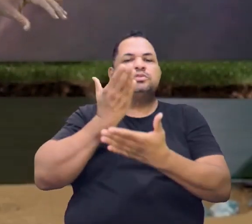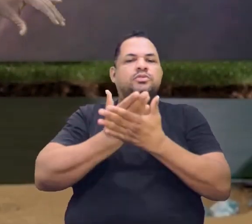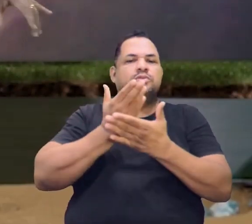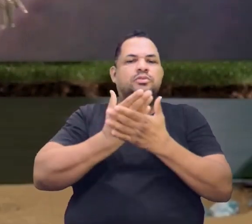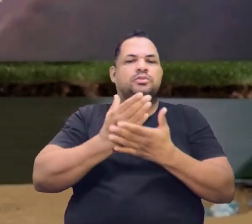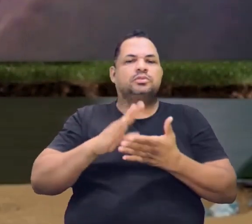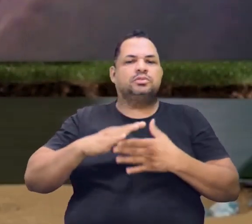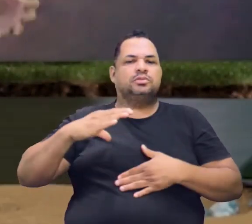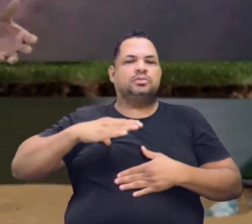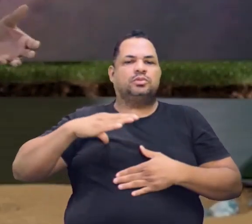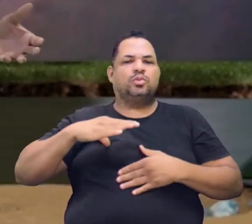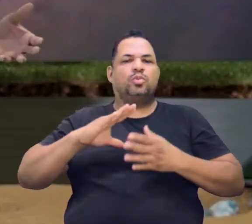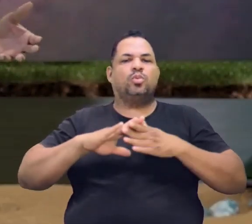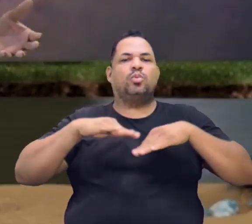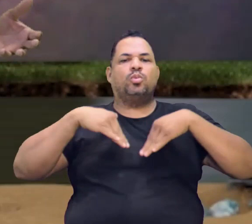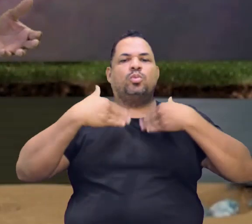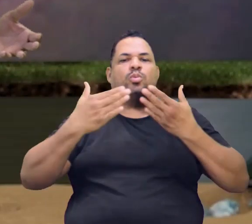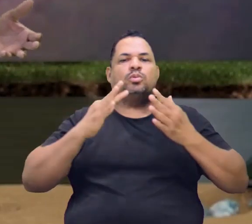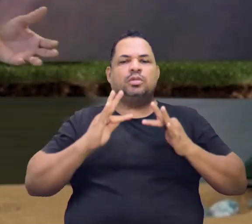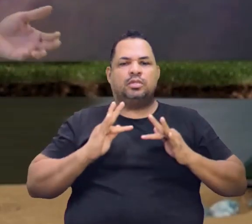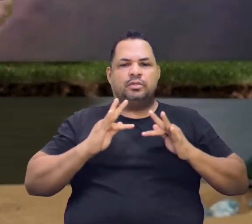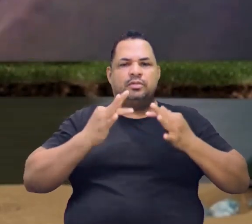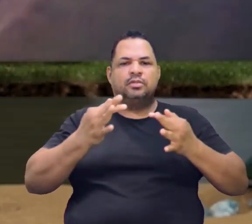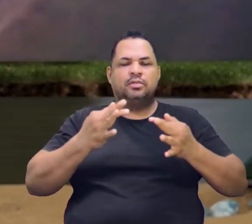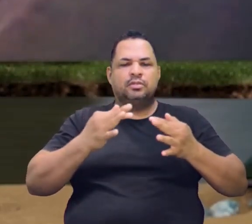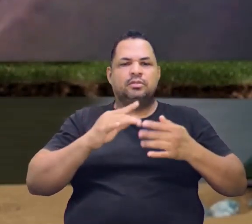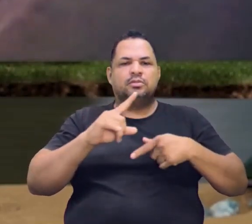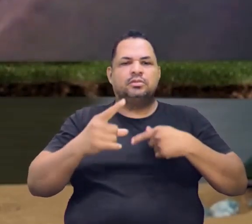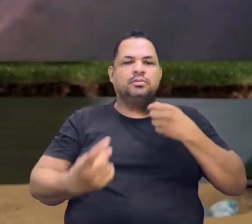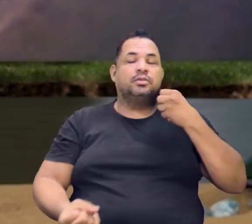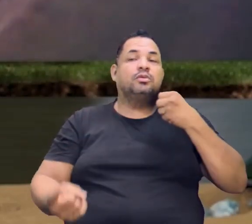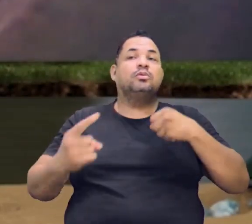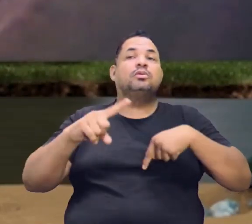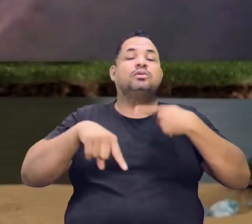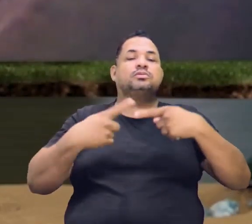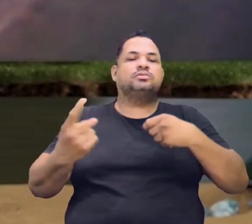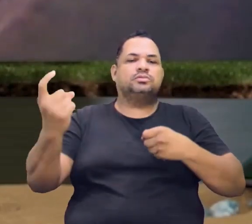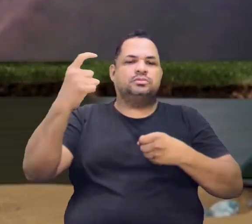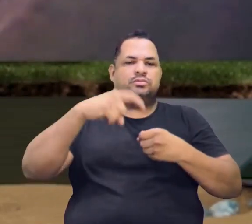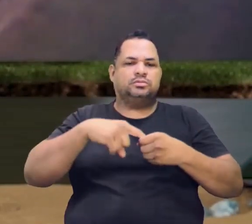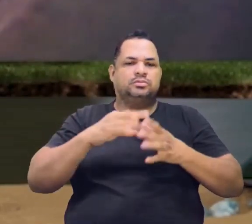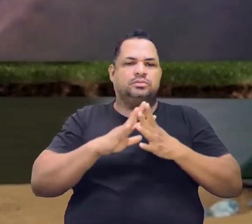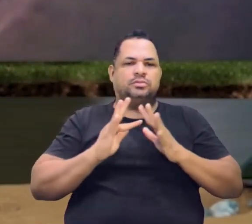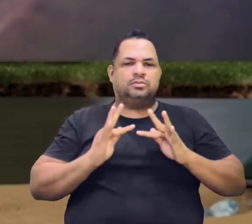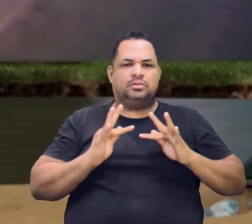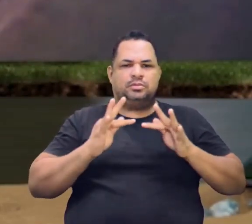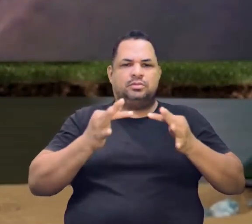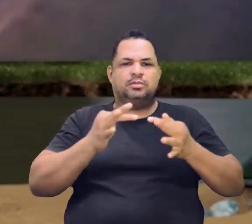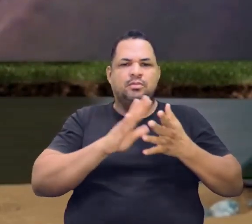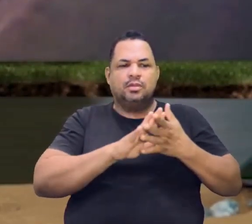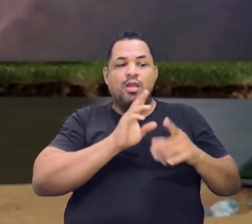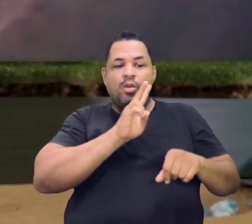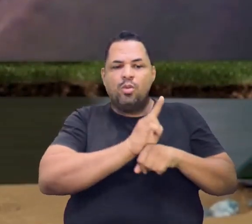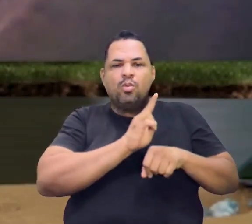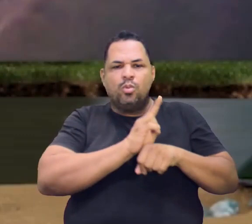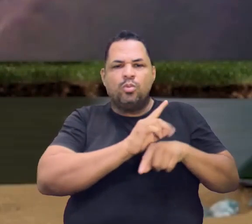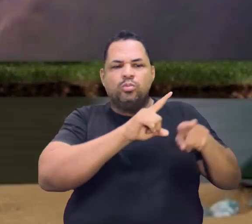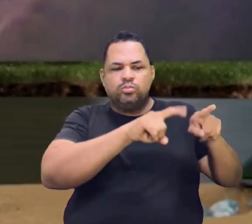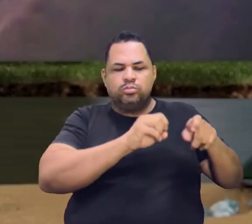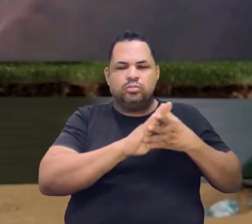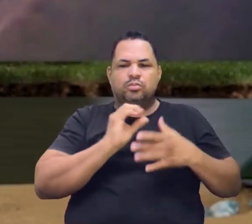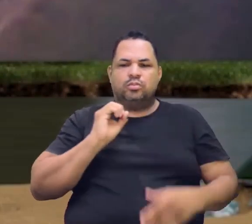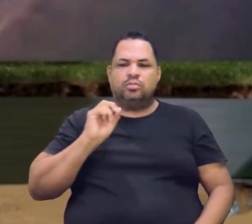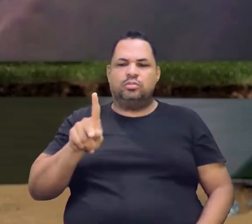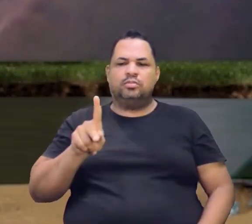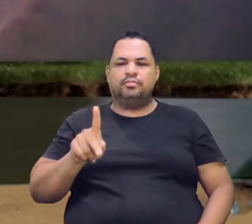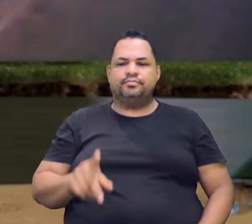estudar. Quando ele terminar o ensino médio, ele volta para cá, para terminar, para cuidar das coisas. Pode ser?